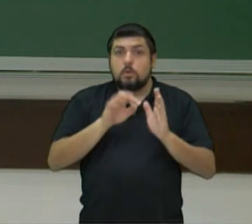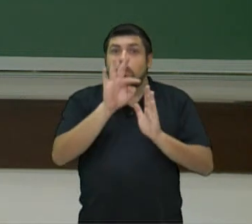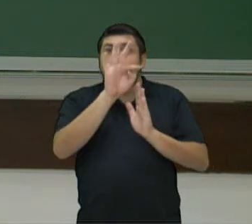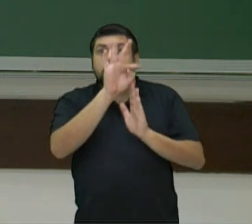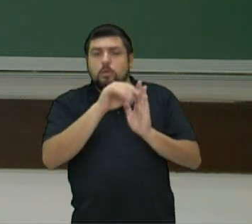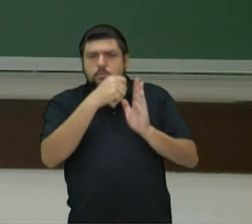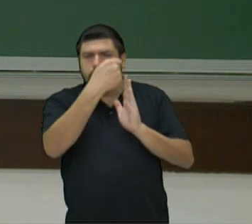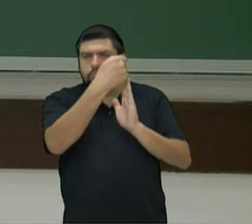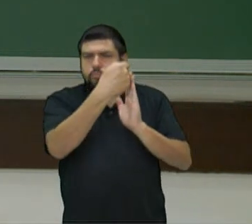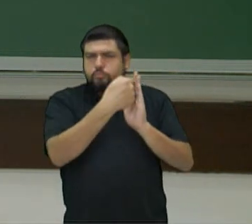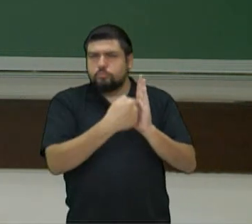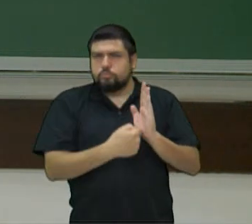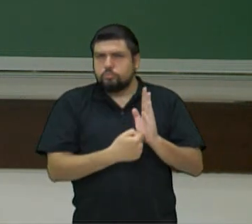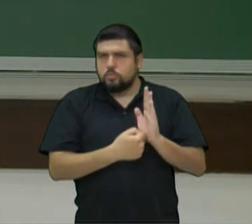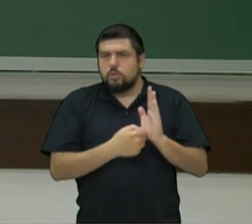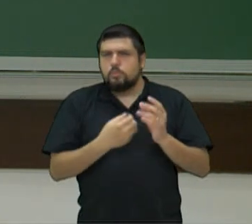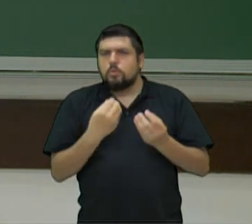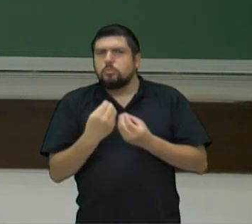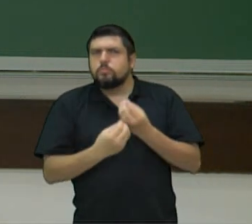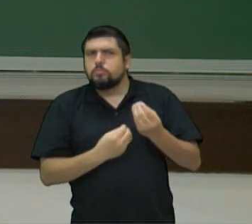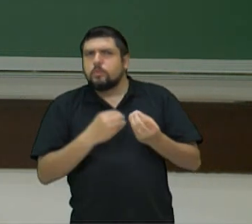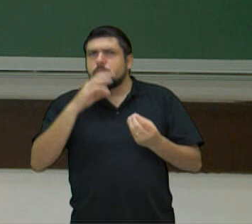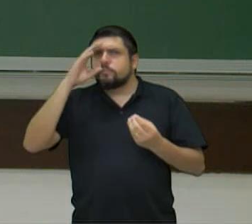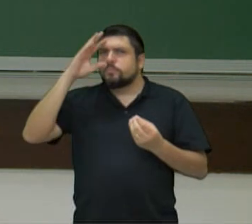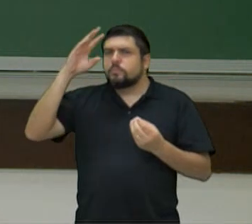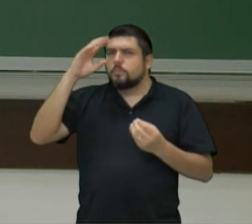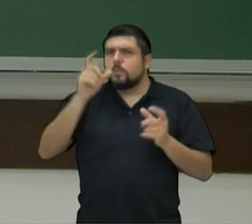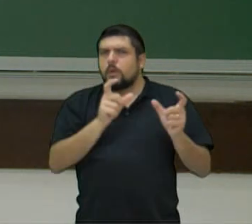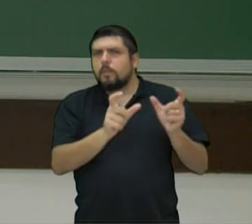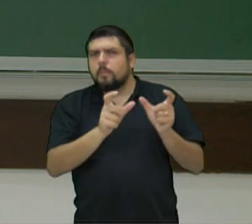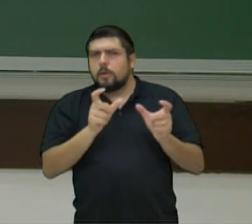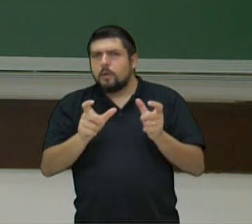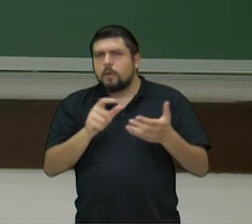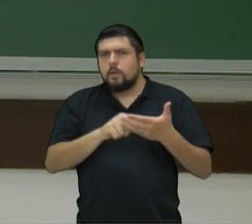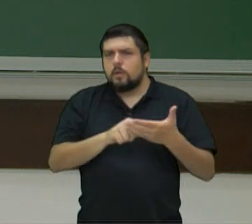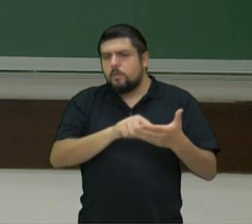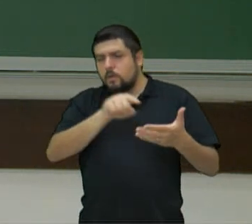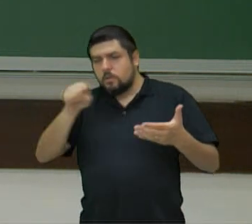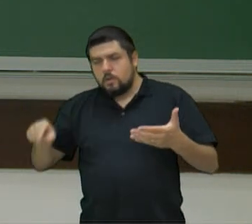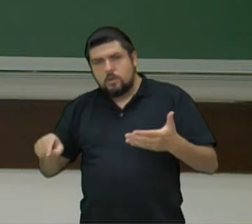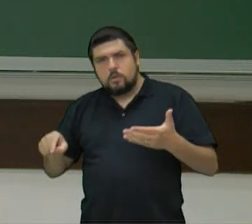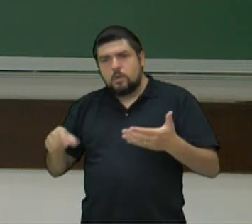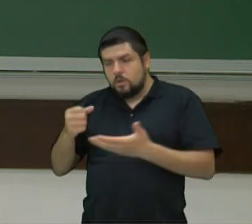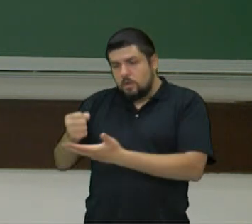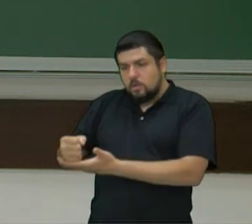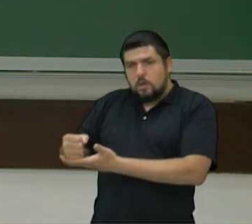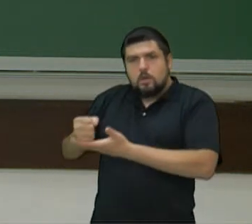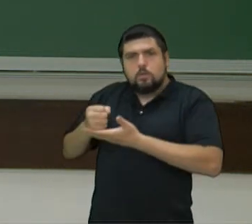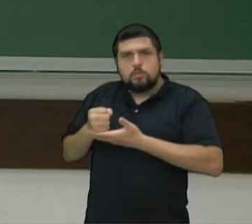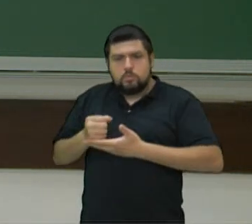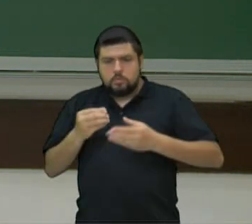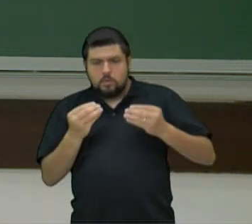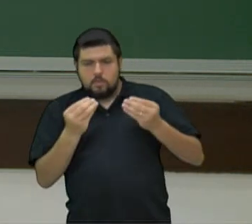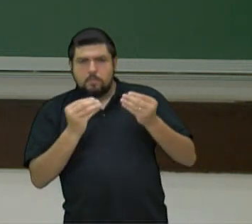do texto, a organização dele, faz com que as frases não fiquem soltas no texto. Ela serve